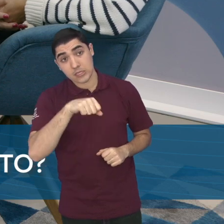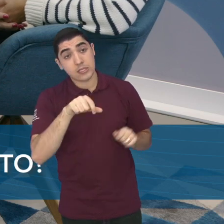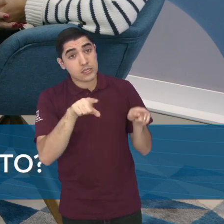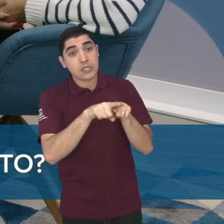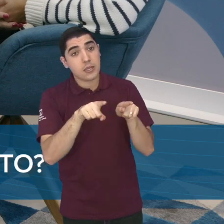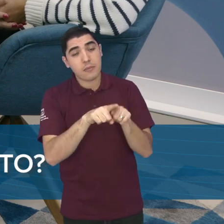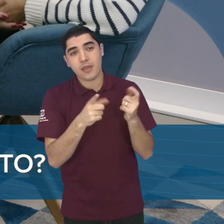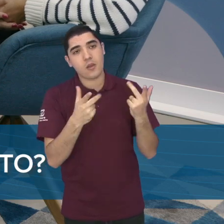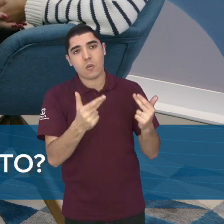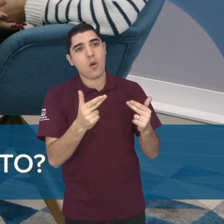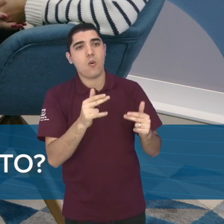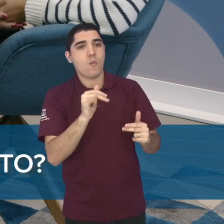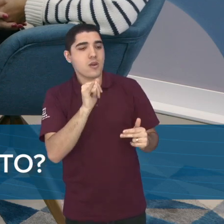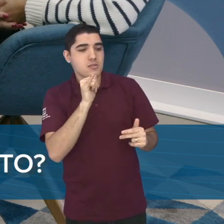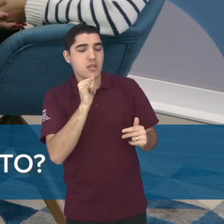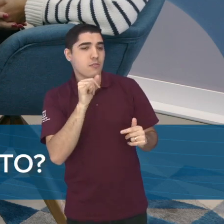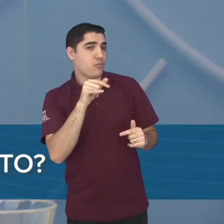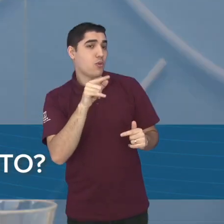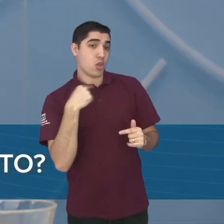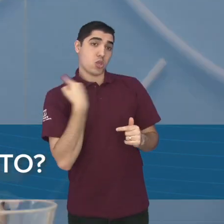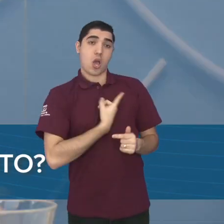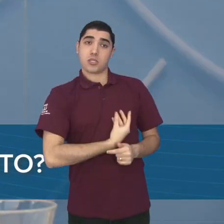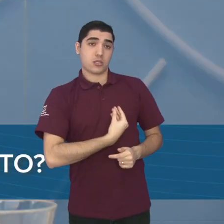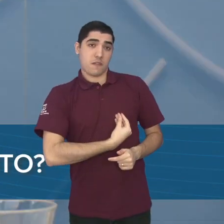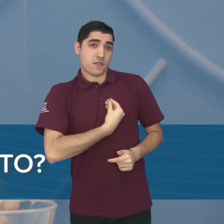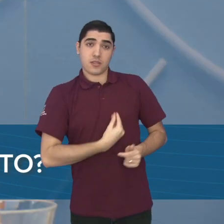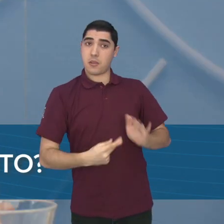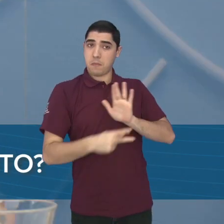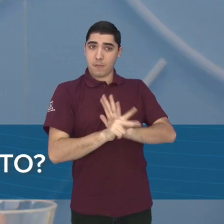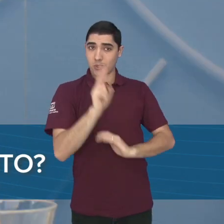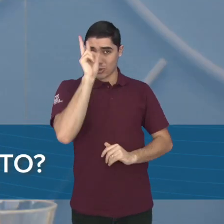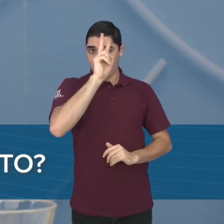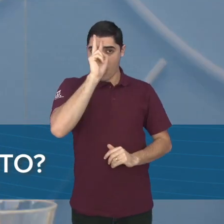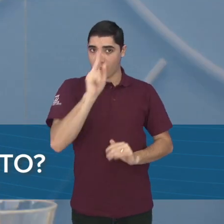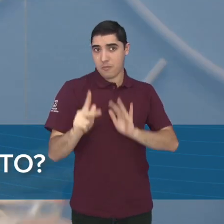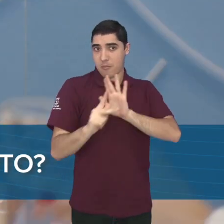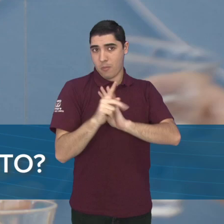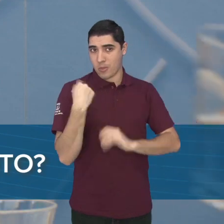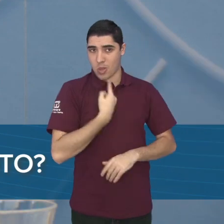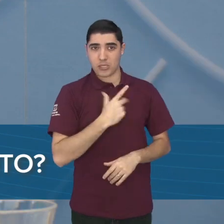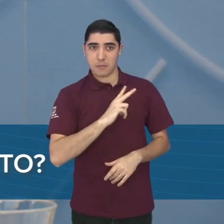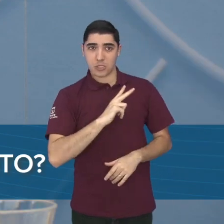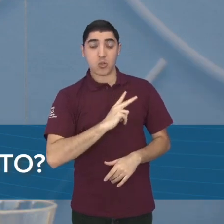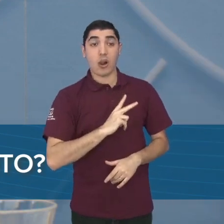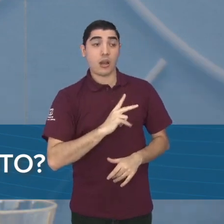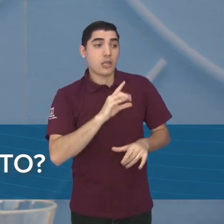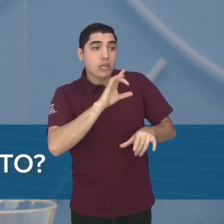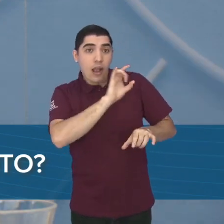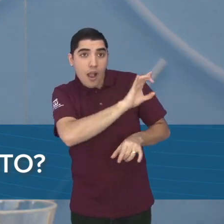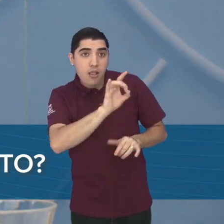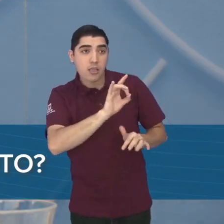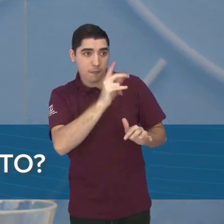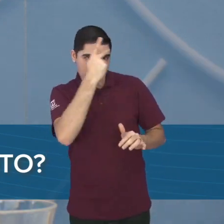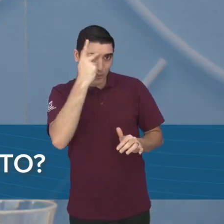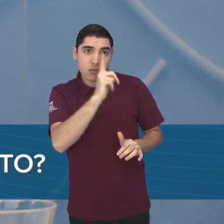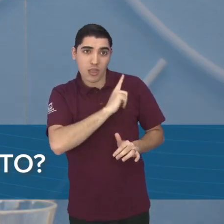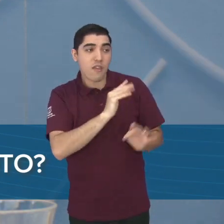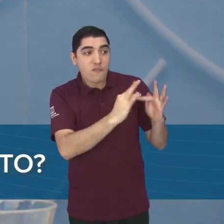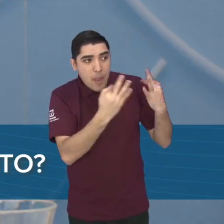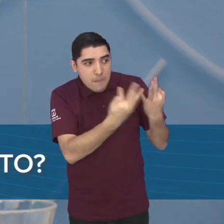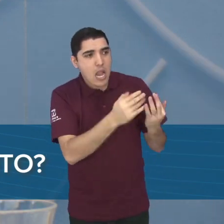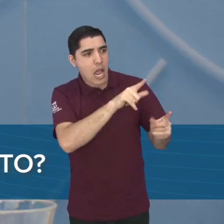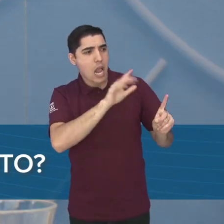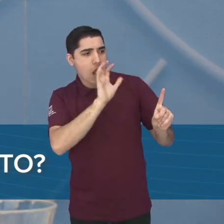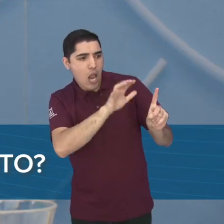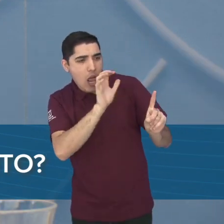A gente escuta a história da família, ou enfim, a história social do contexto que a gente vive, e a tendência é a gente ter